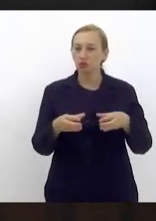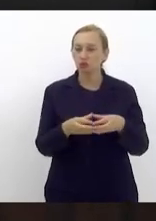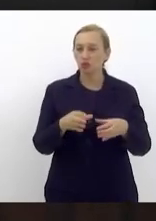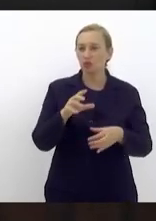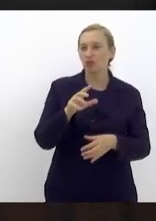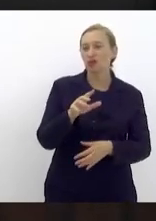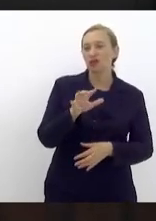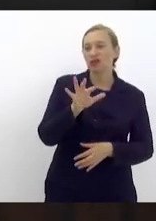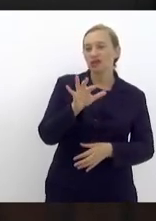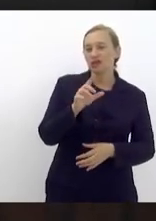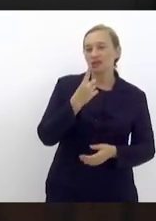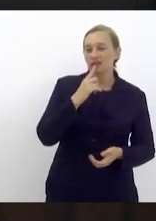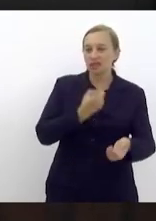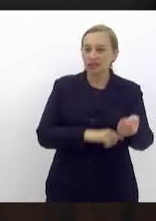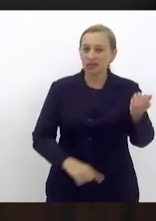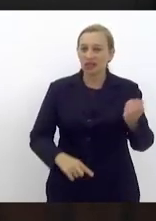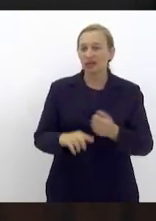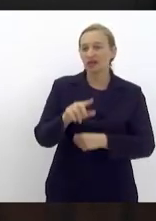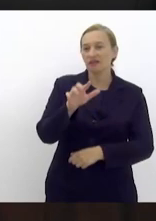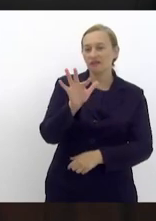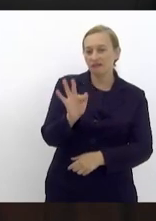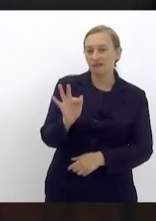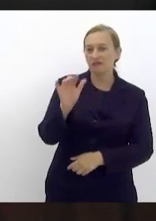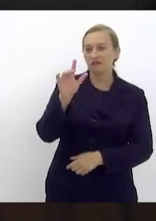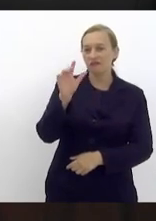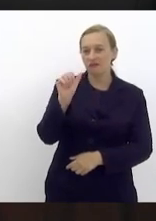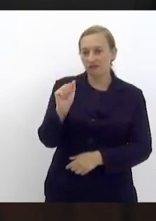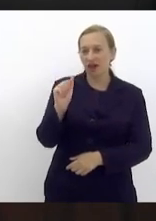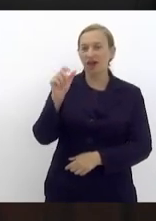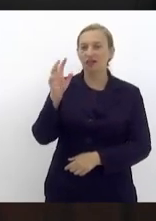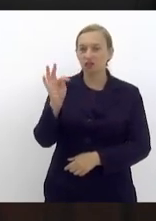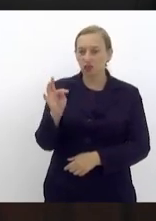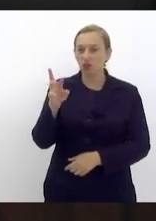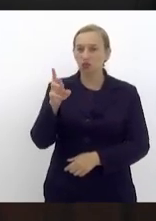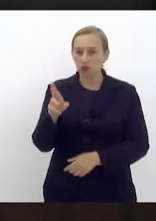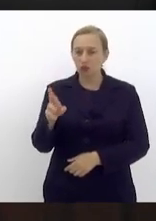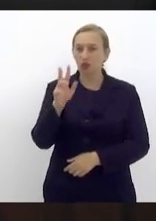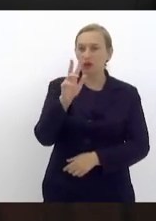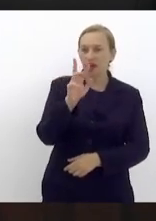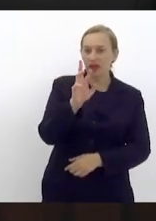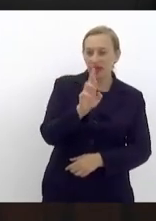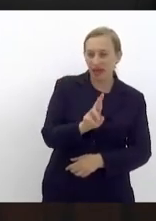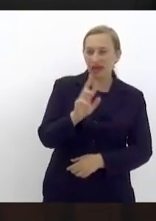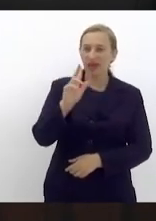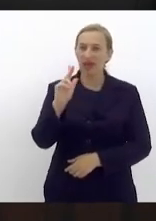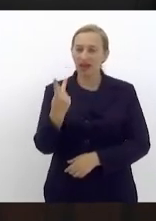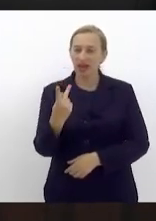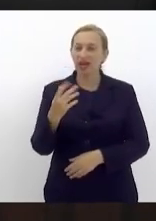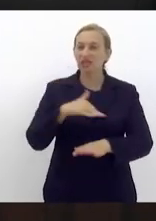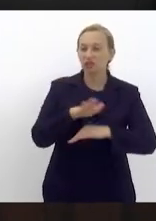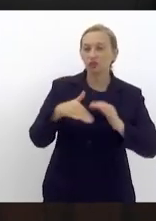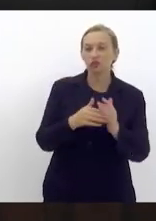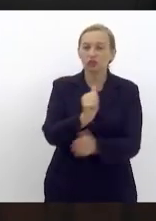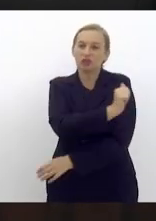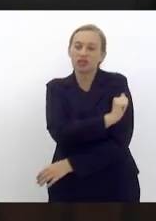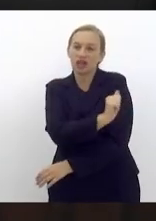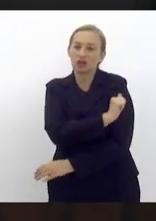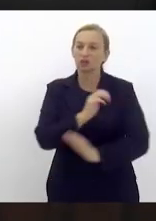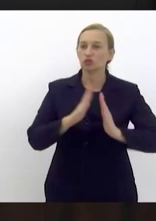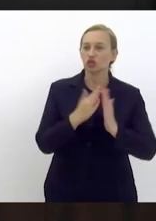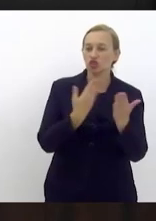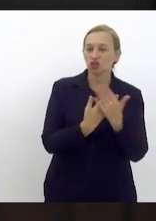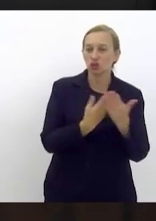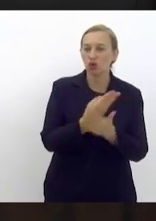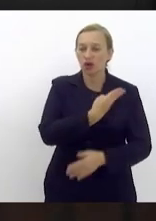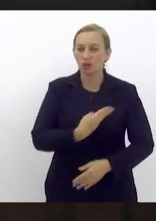RH nos uniformes de todos os alunos matriculados nas escolas das redes públicas estaduais e privadas do Estado do